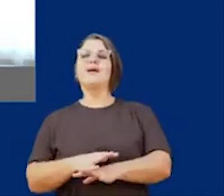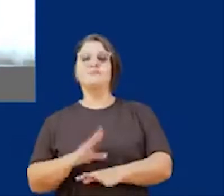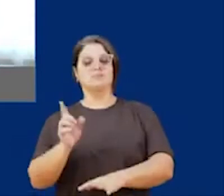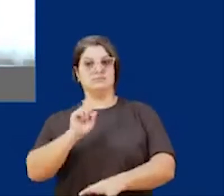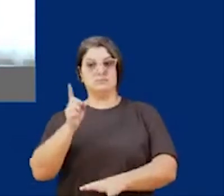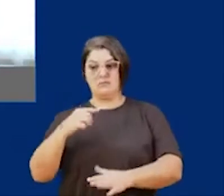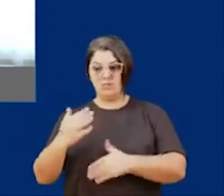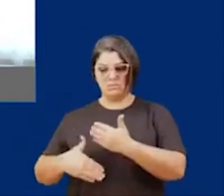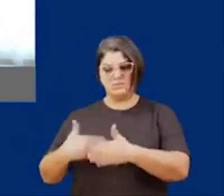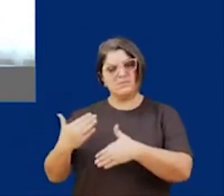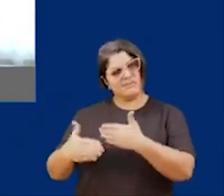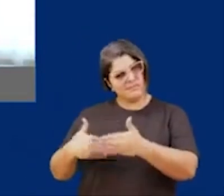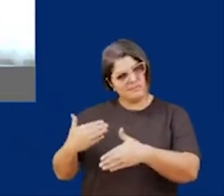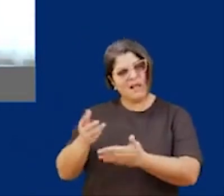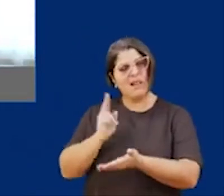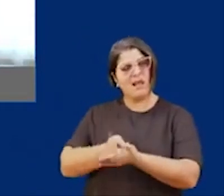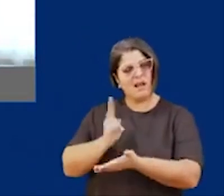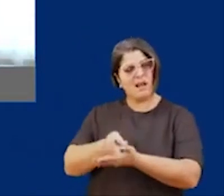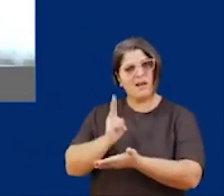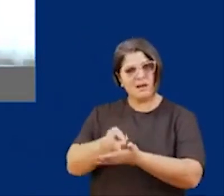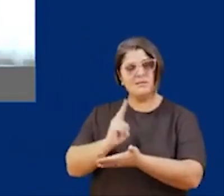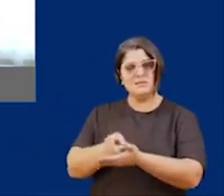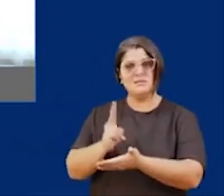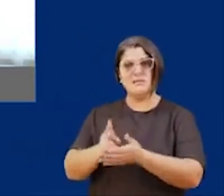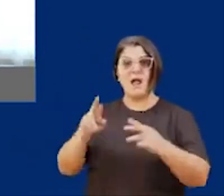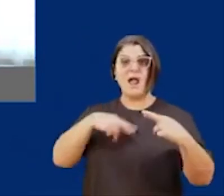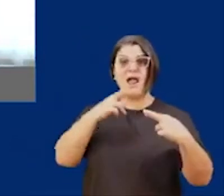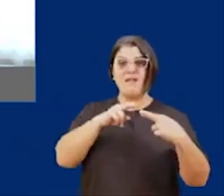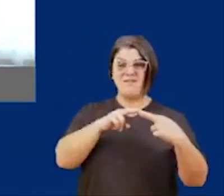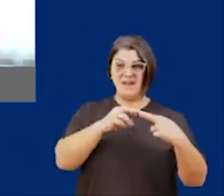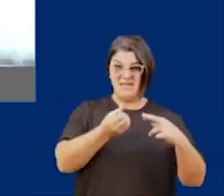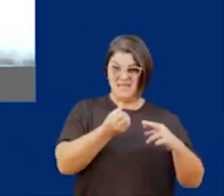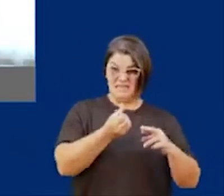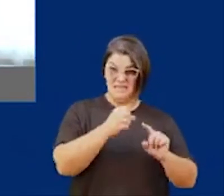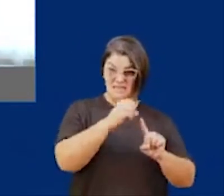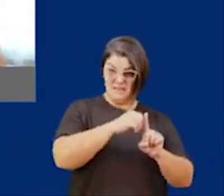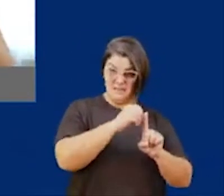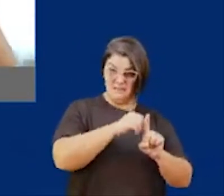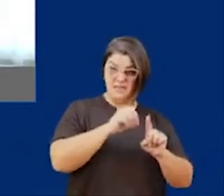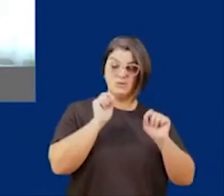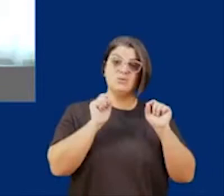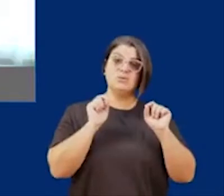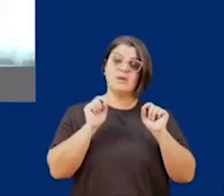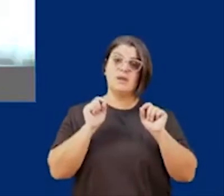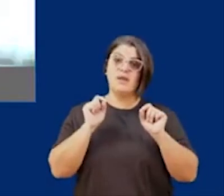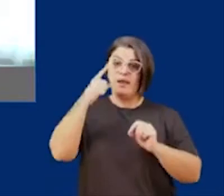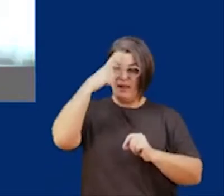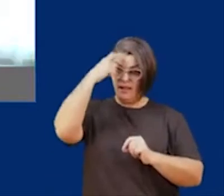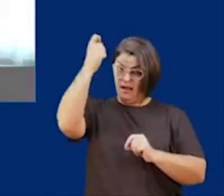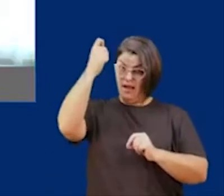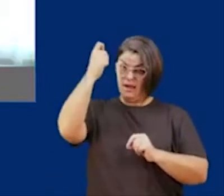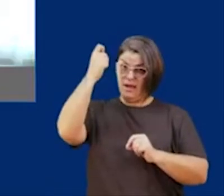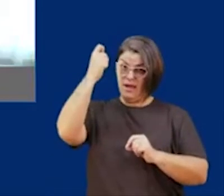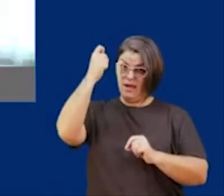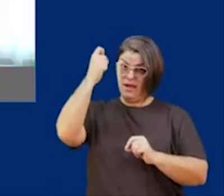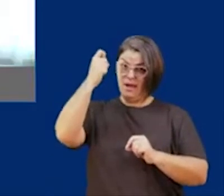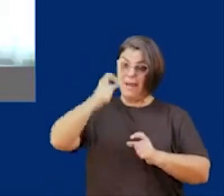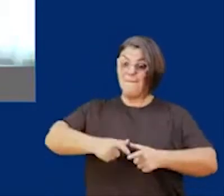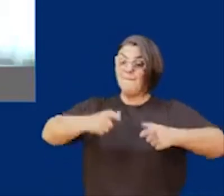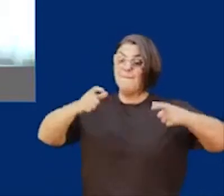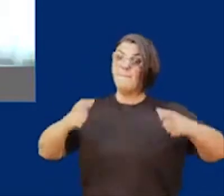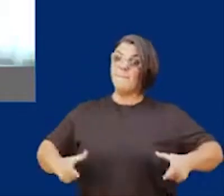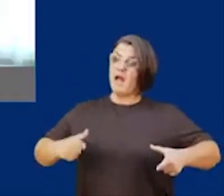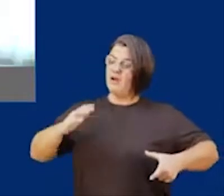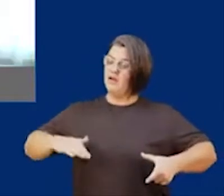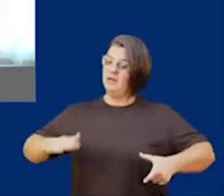né? Então, a gente trabalha com essa referência dos 6 meses, com essa ideia de que, para a maioria das crianças, esse é o momento que, de fato,